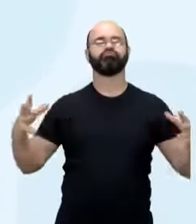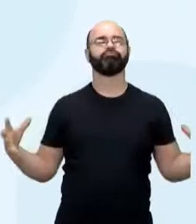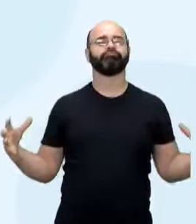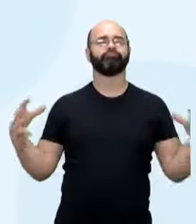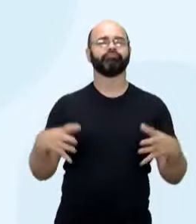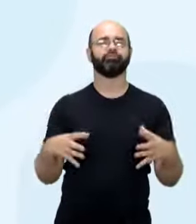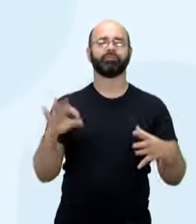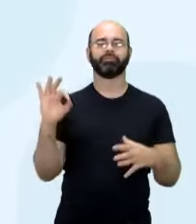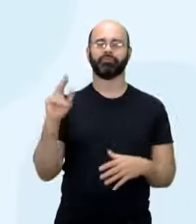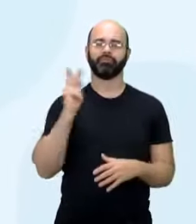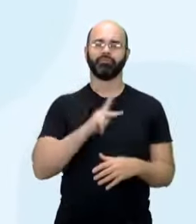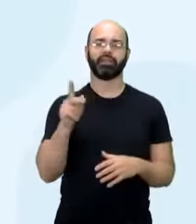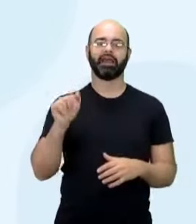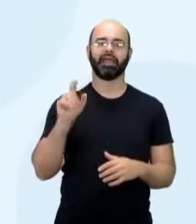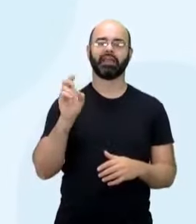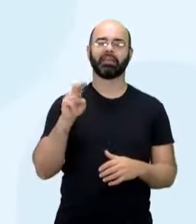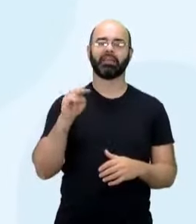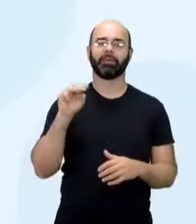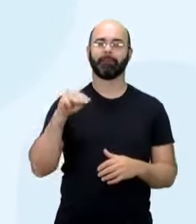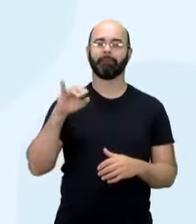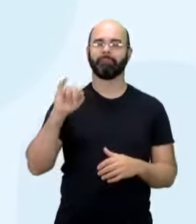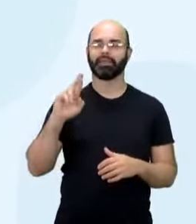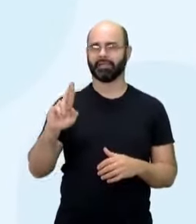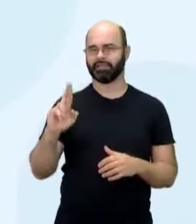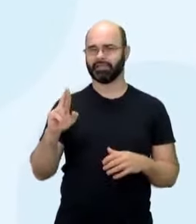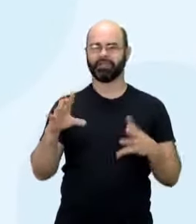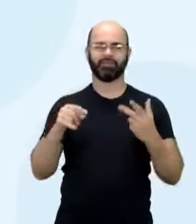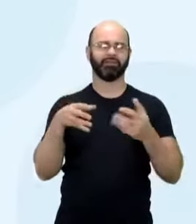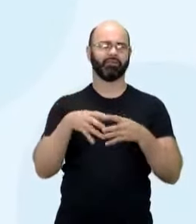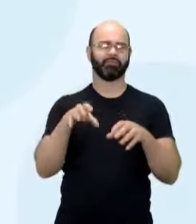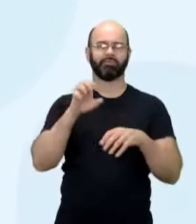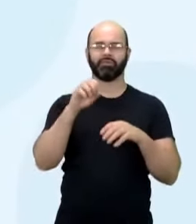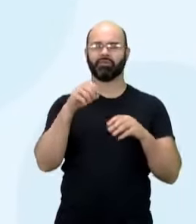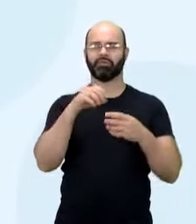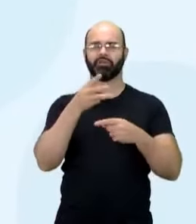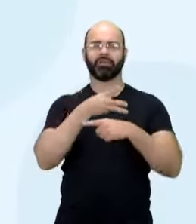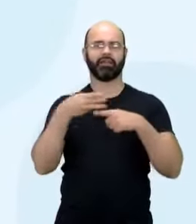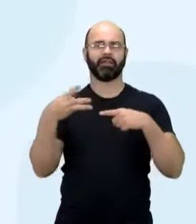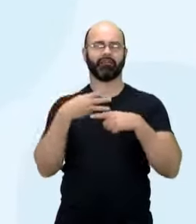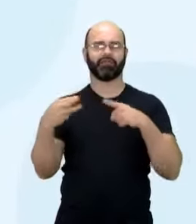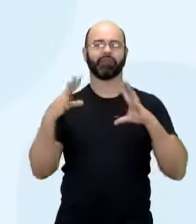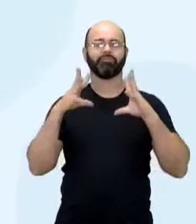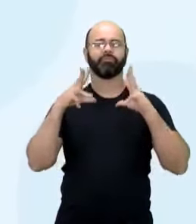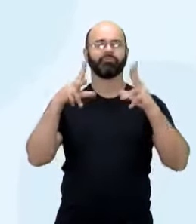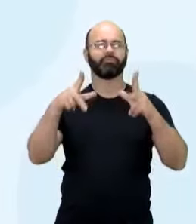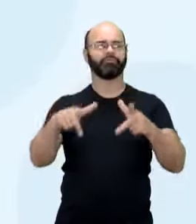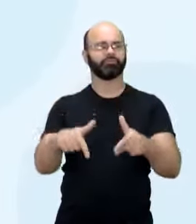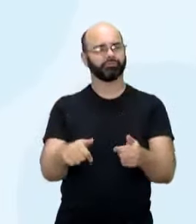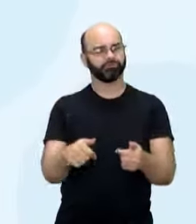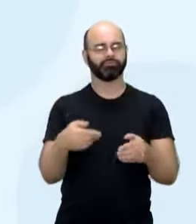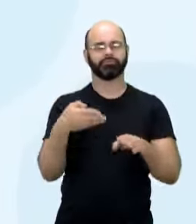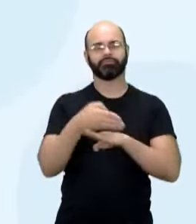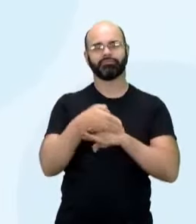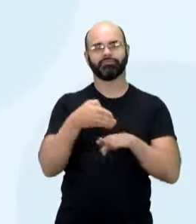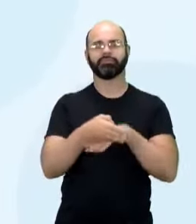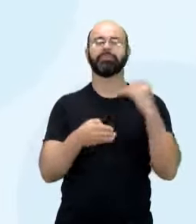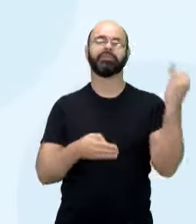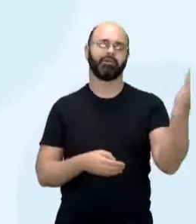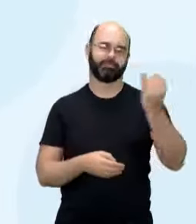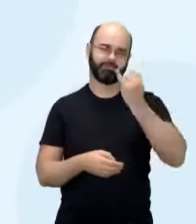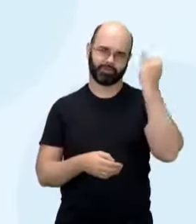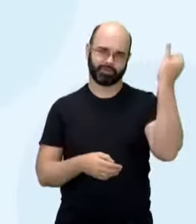do professor Ademir, todos os formadores da EFAP, Elis sempre participando também conosco. Então, é muito importante a